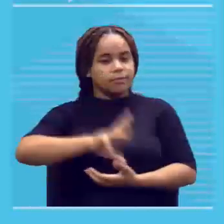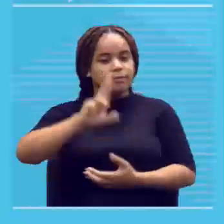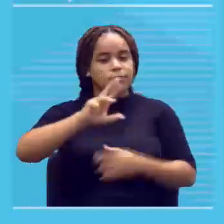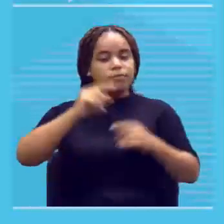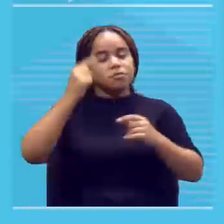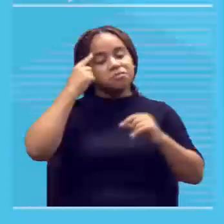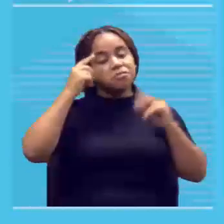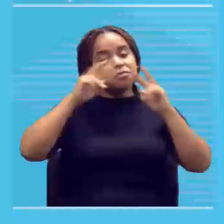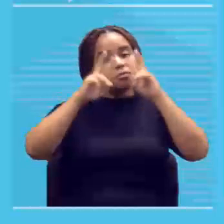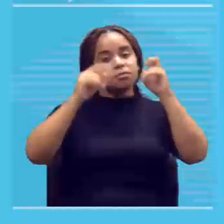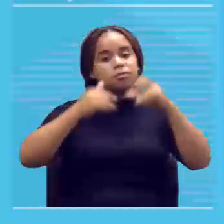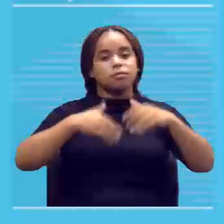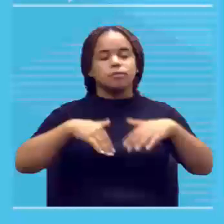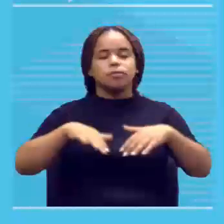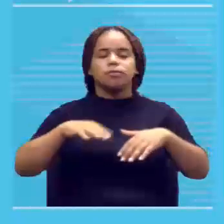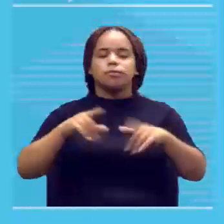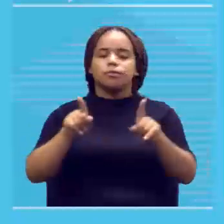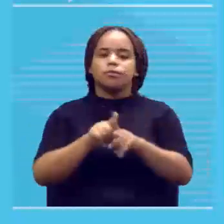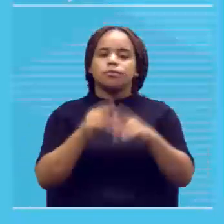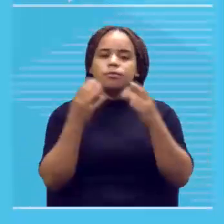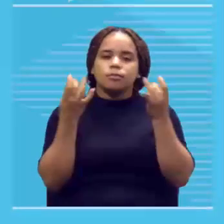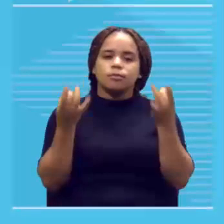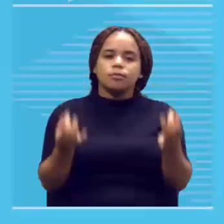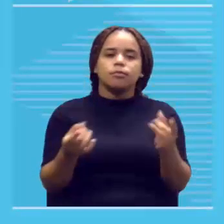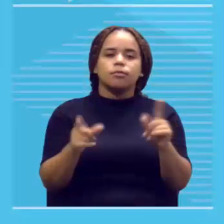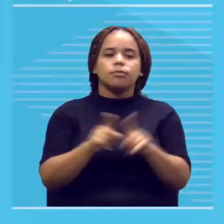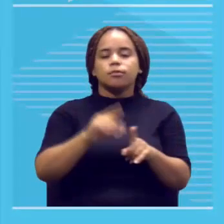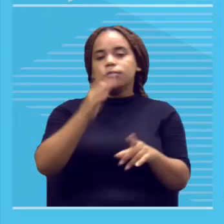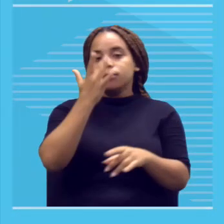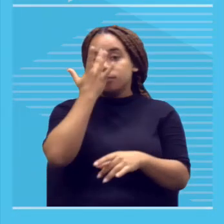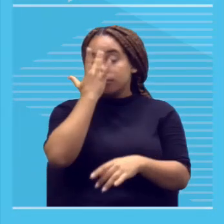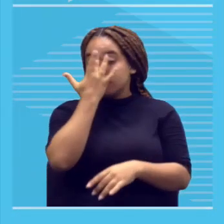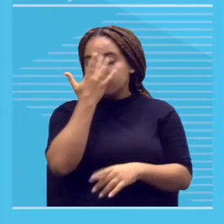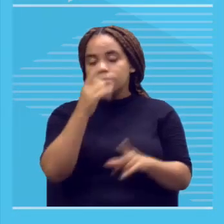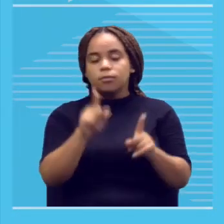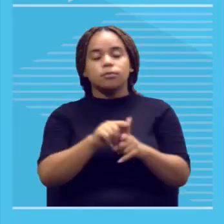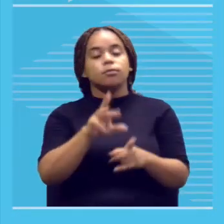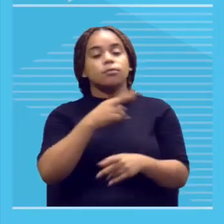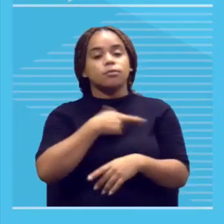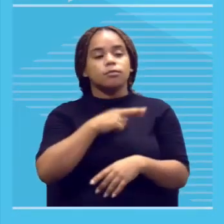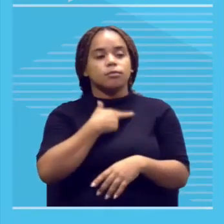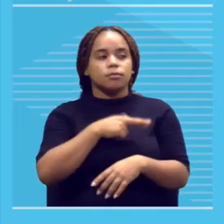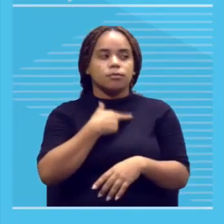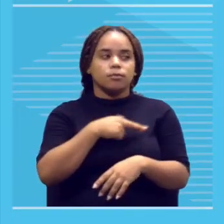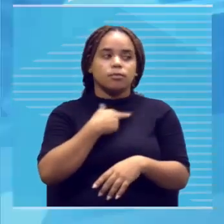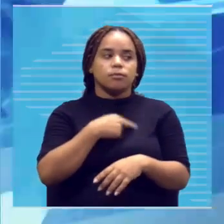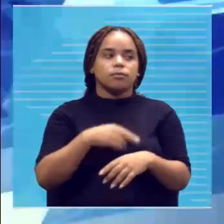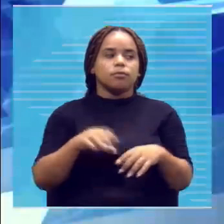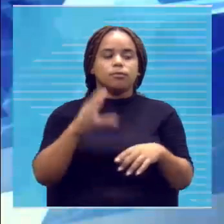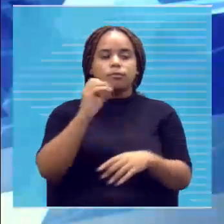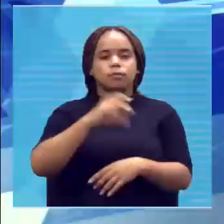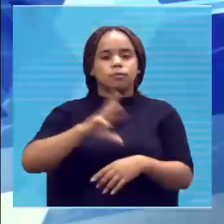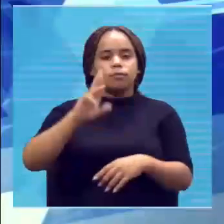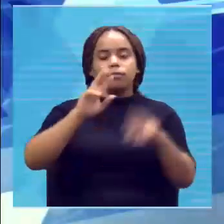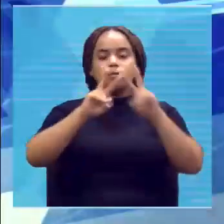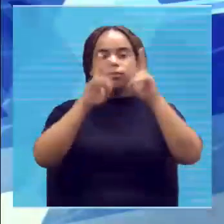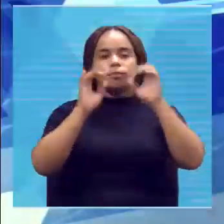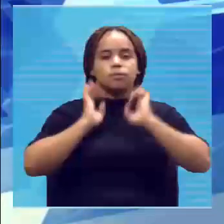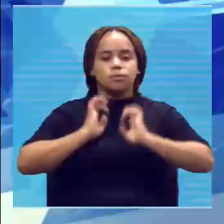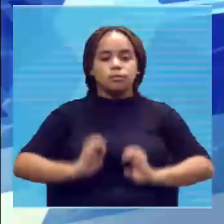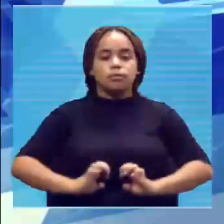o budismo o que pensa o hinduísmo as religiões do Oriente sobre a ética